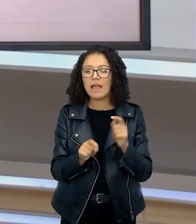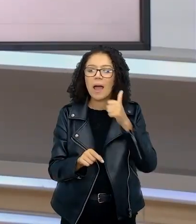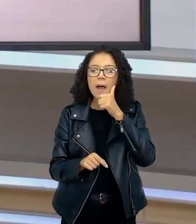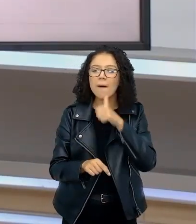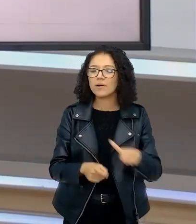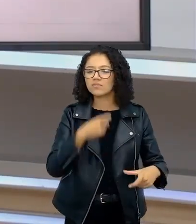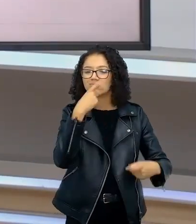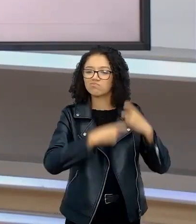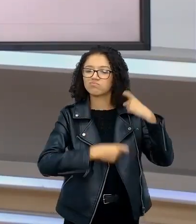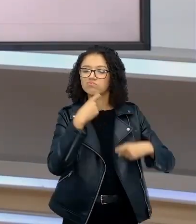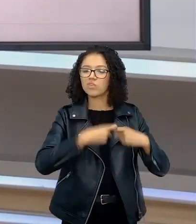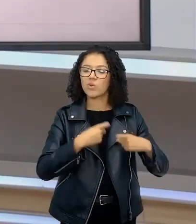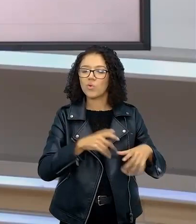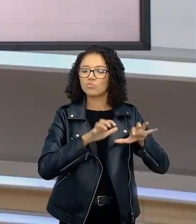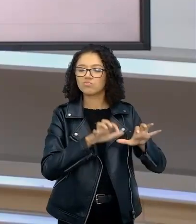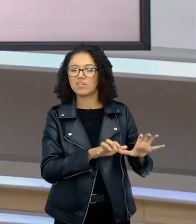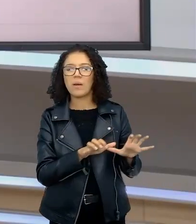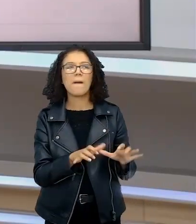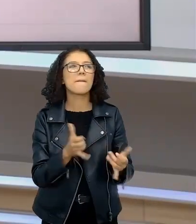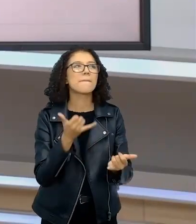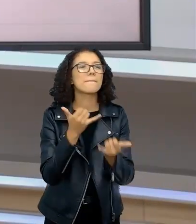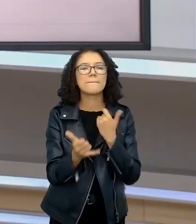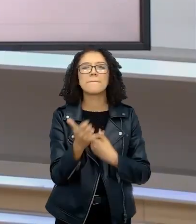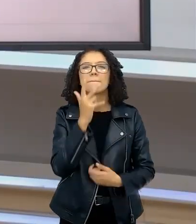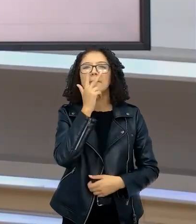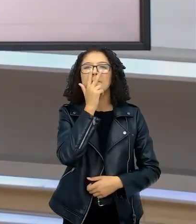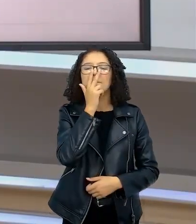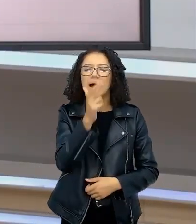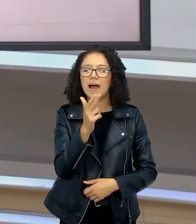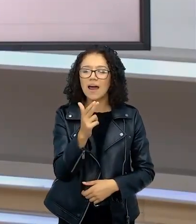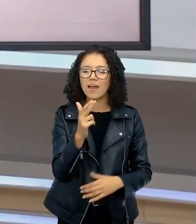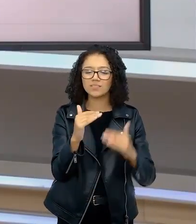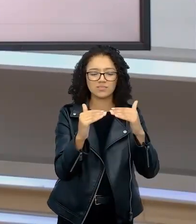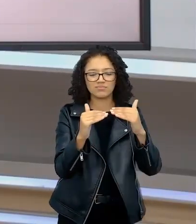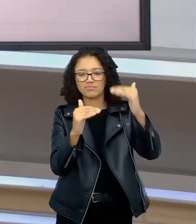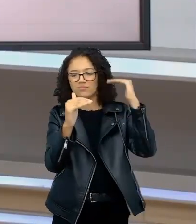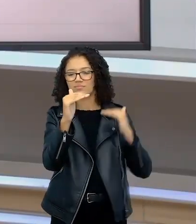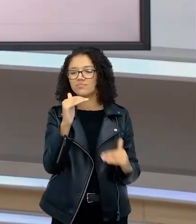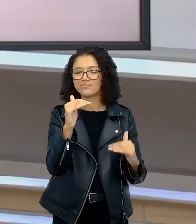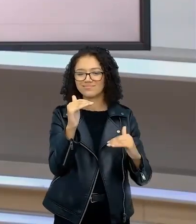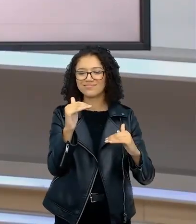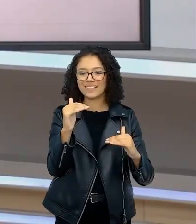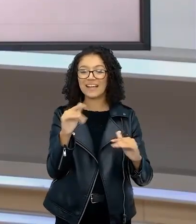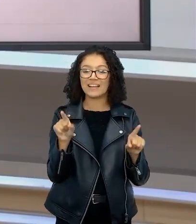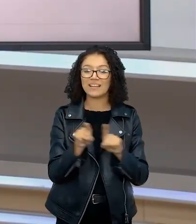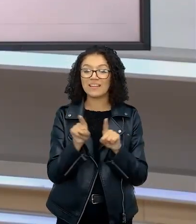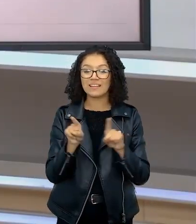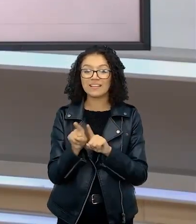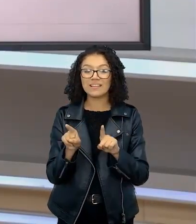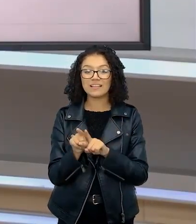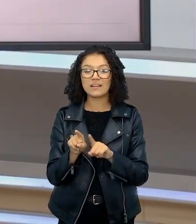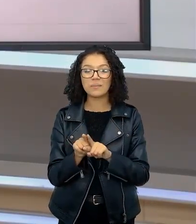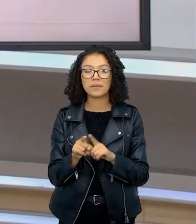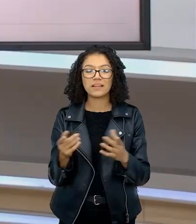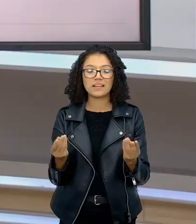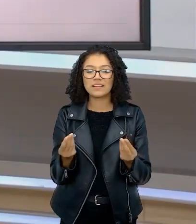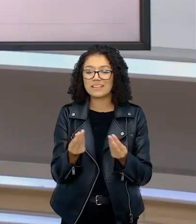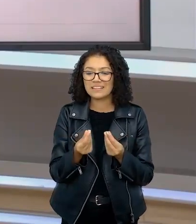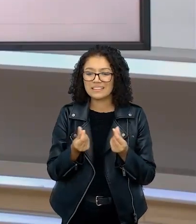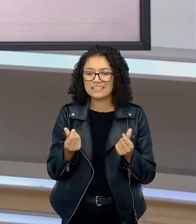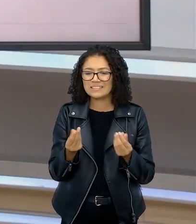que coloca a mulher numa situação, num lugar de inferioridade, uma sexualidade que é